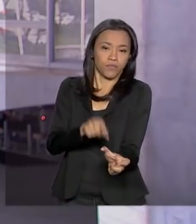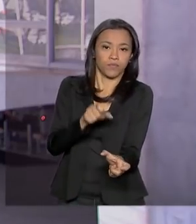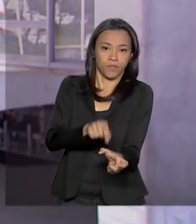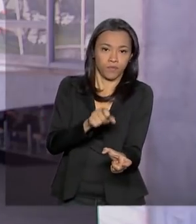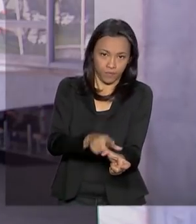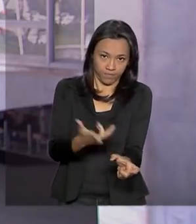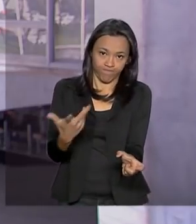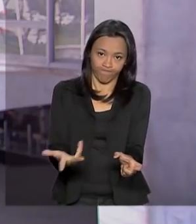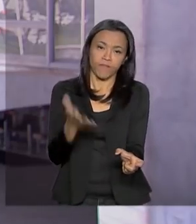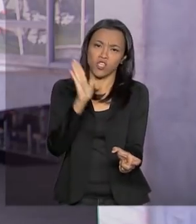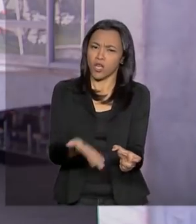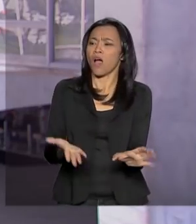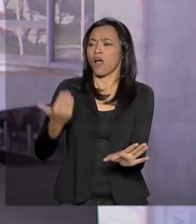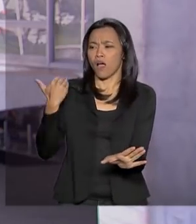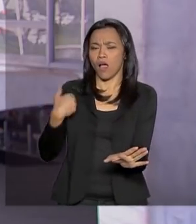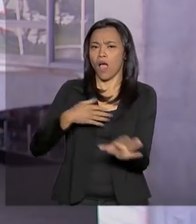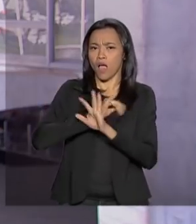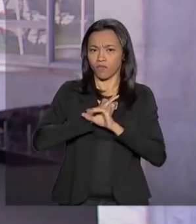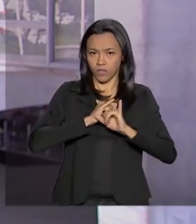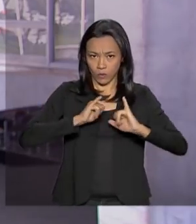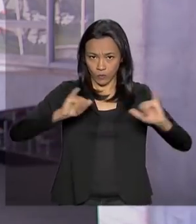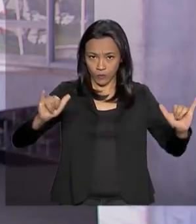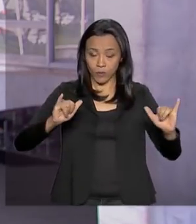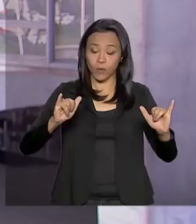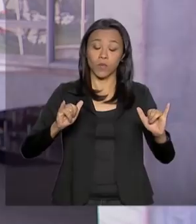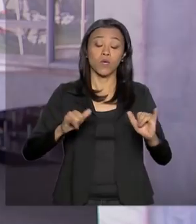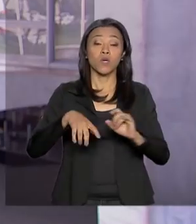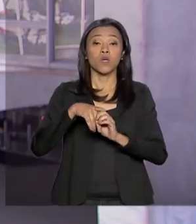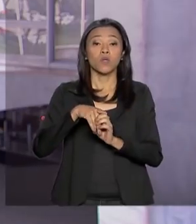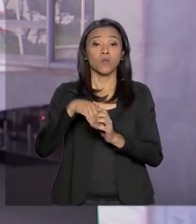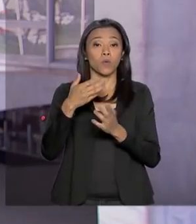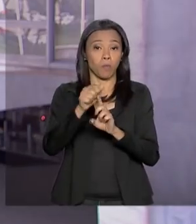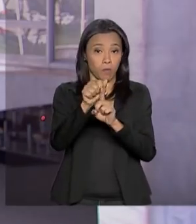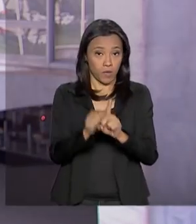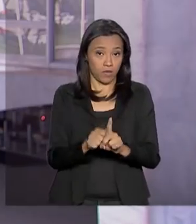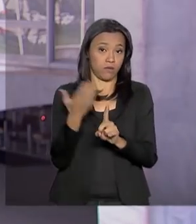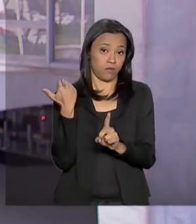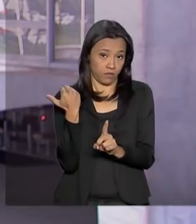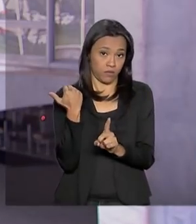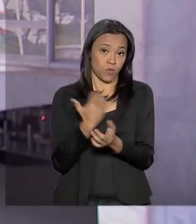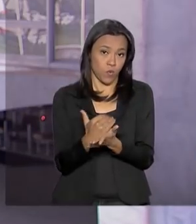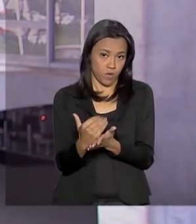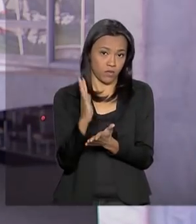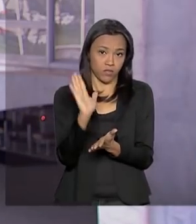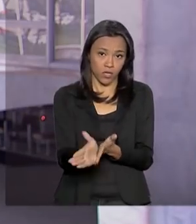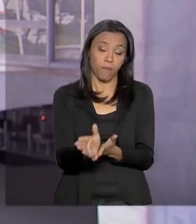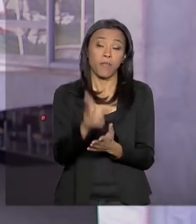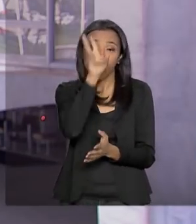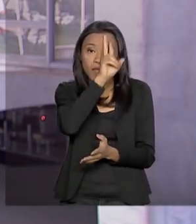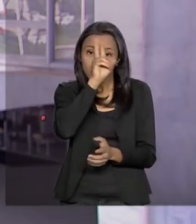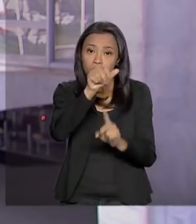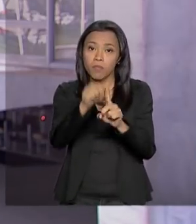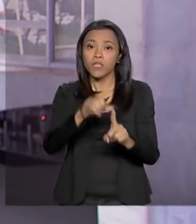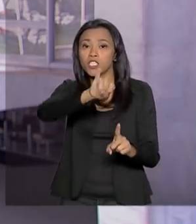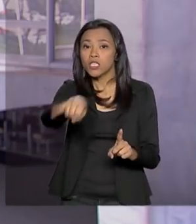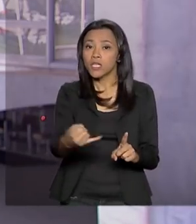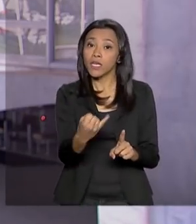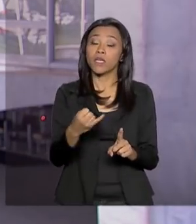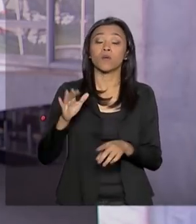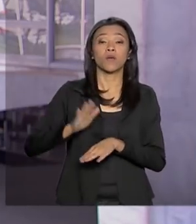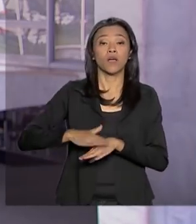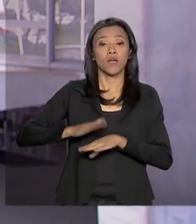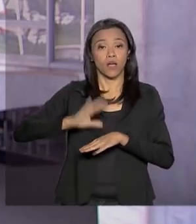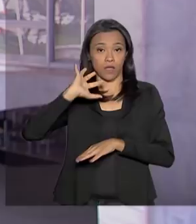anunciado pelo presidente Jair Bolsonaro no início do mês passado. Lembrando que em janeiro, numa das primeiras medidas do seu